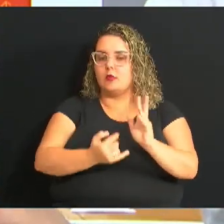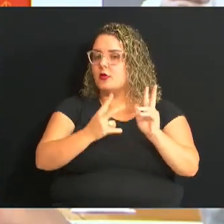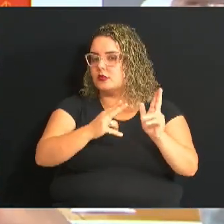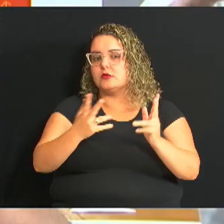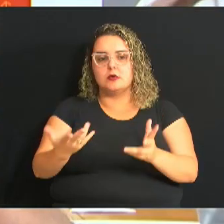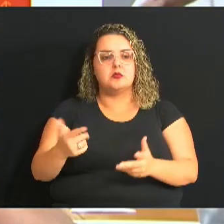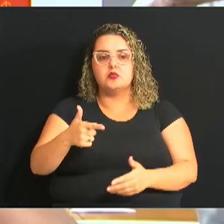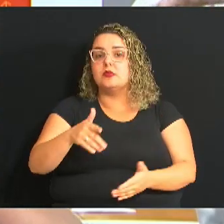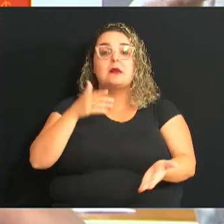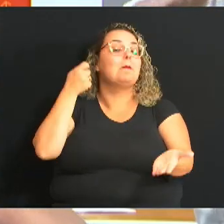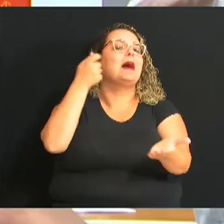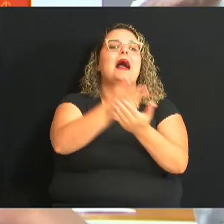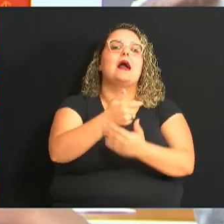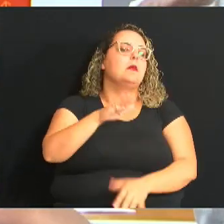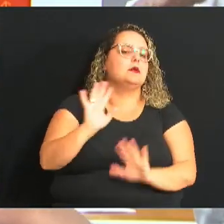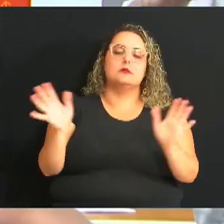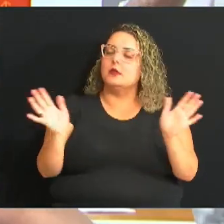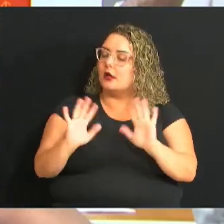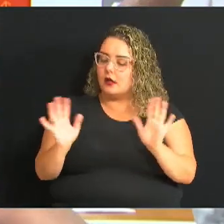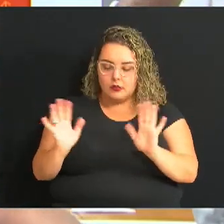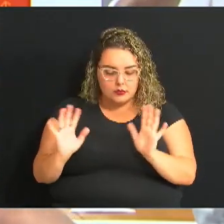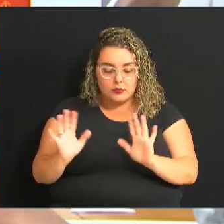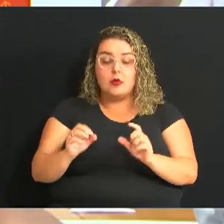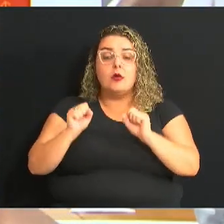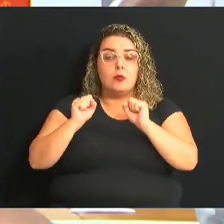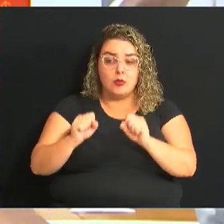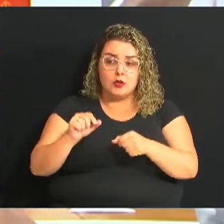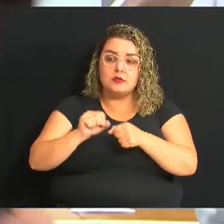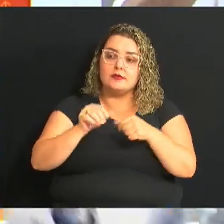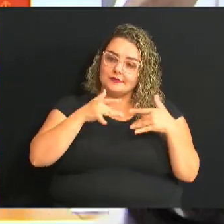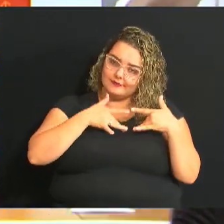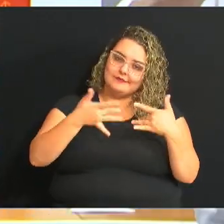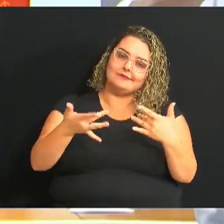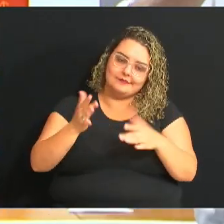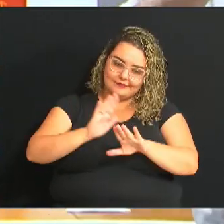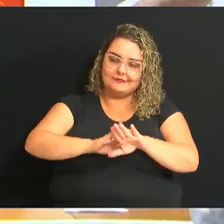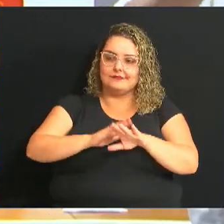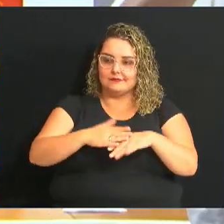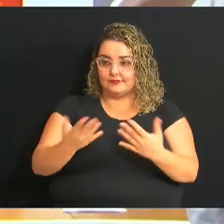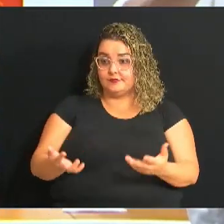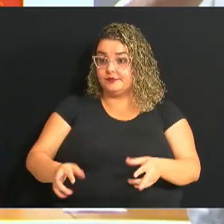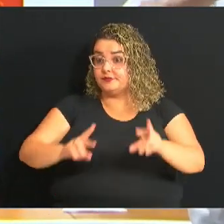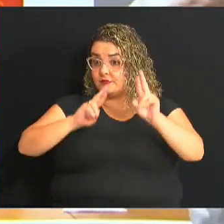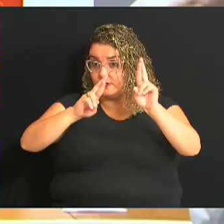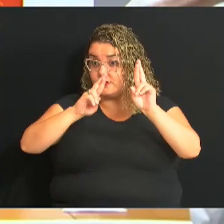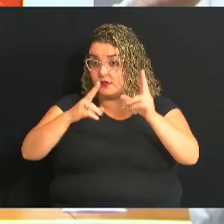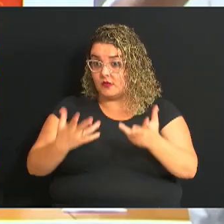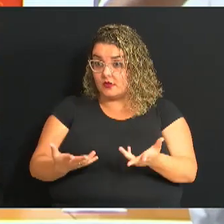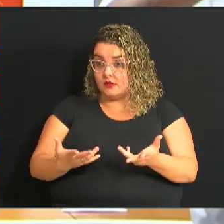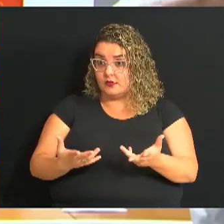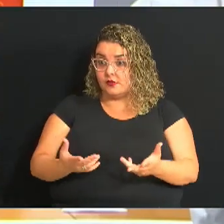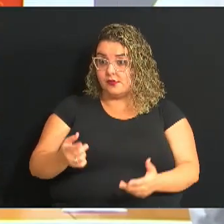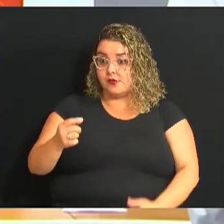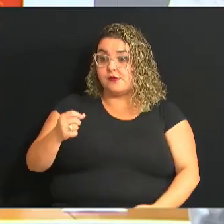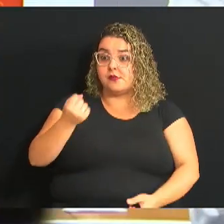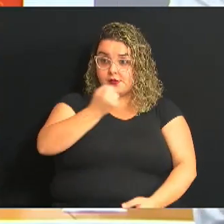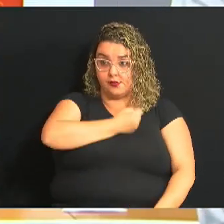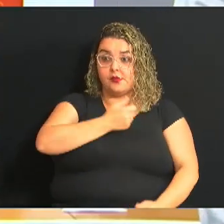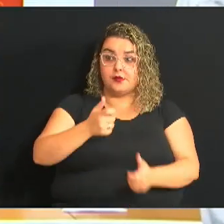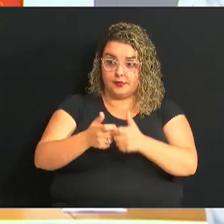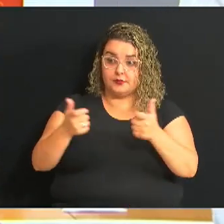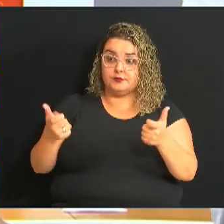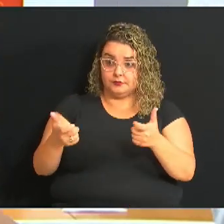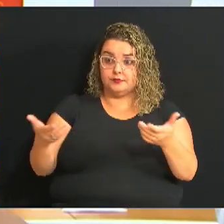custo a mais, nenhum gasto a mais e pode fazer um ato de solidariedade. Expectativa então de que esse número aumente